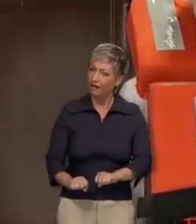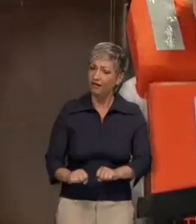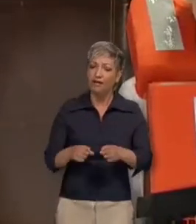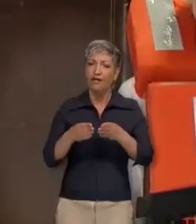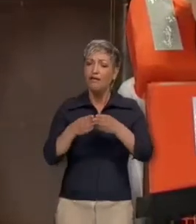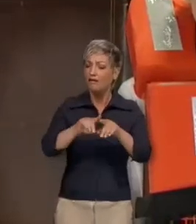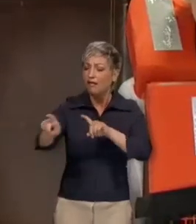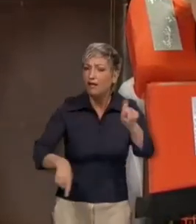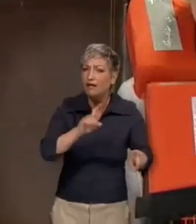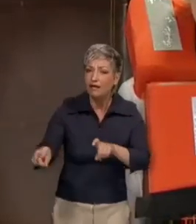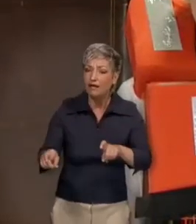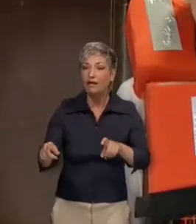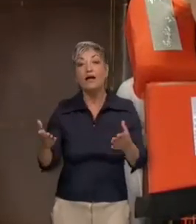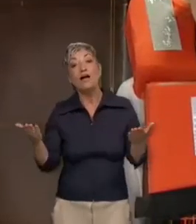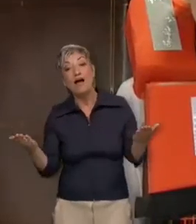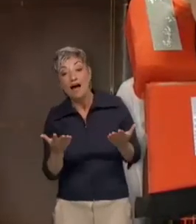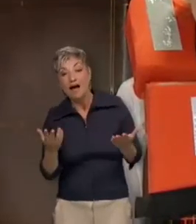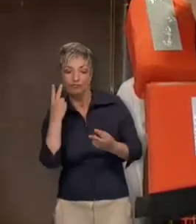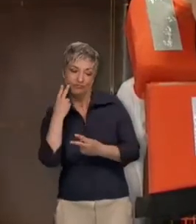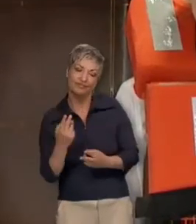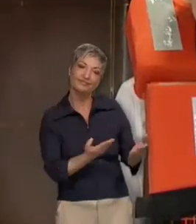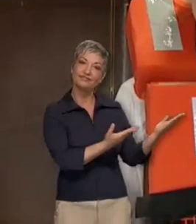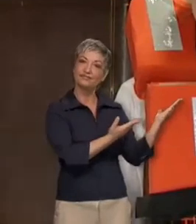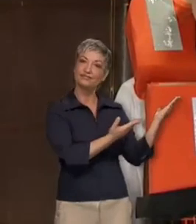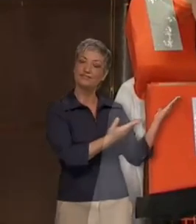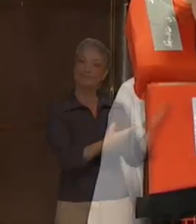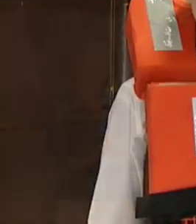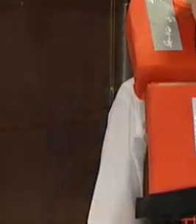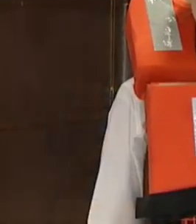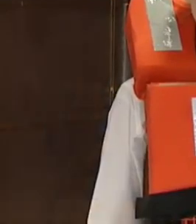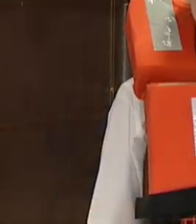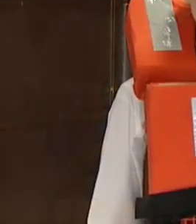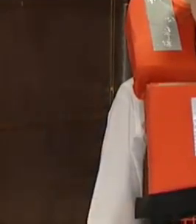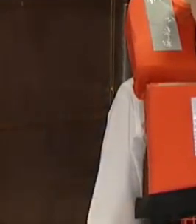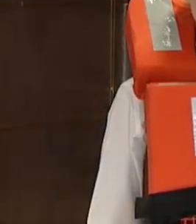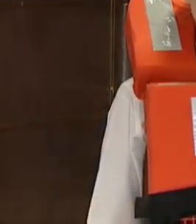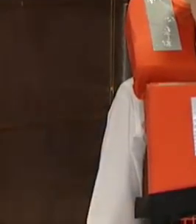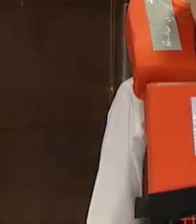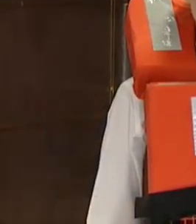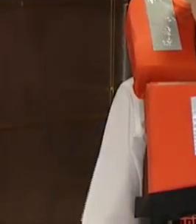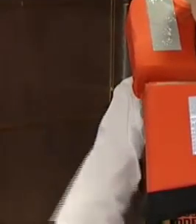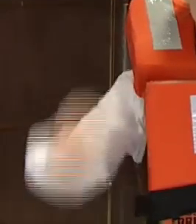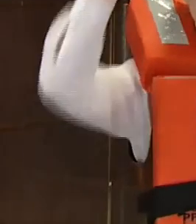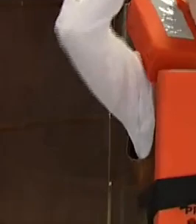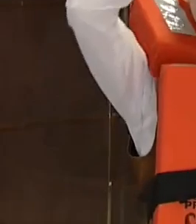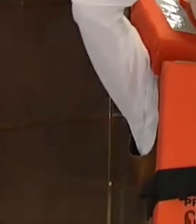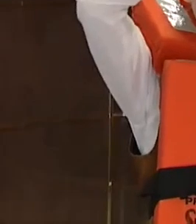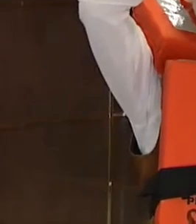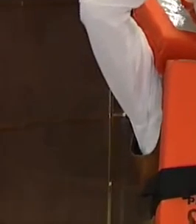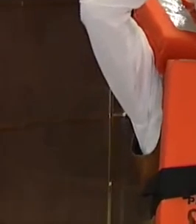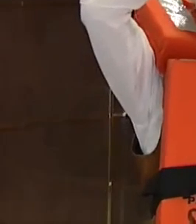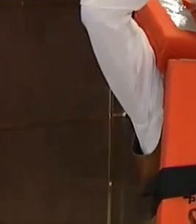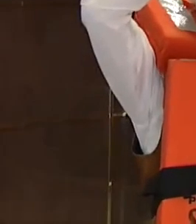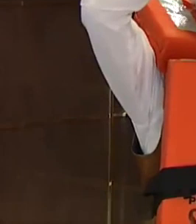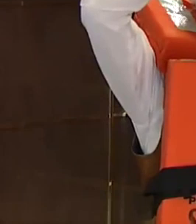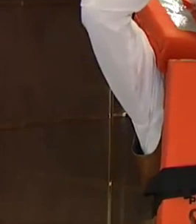No caso improvável em que tenha que entrar na água, use o seguinte procedimento. Com dois dedos, tape